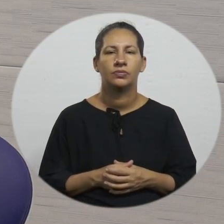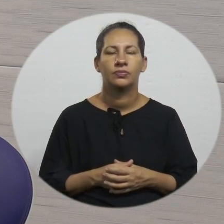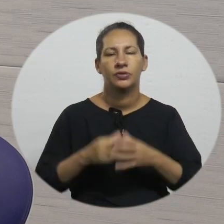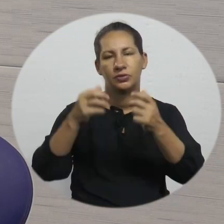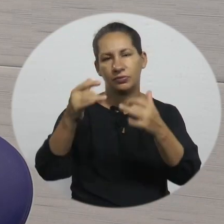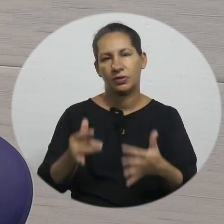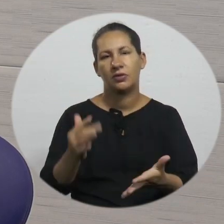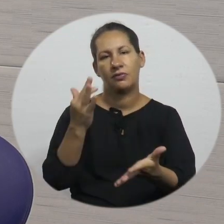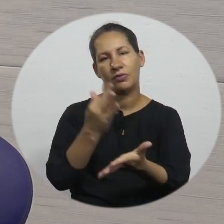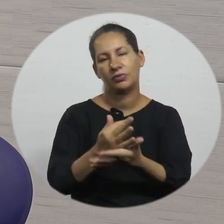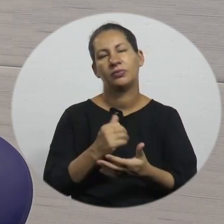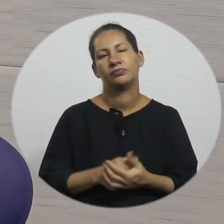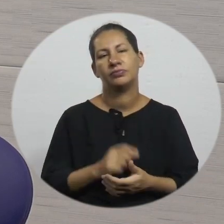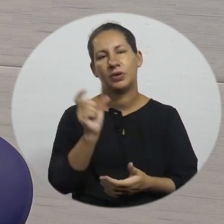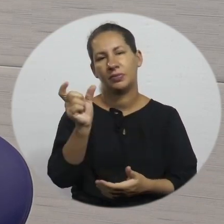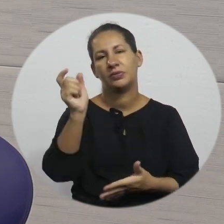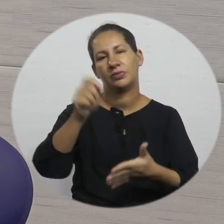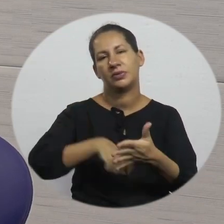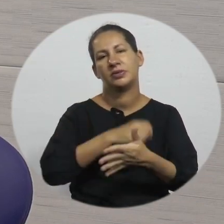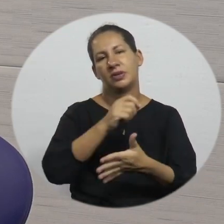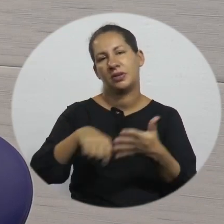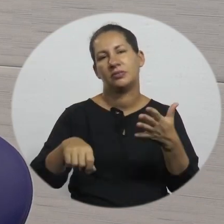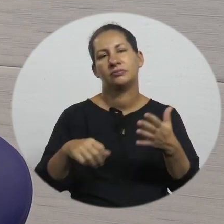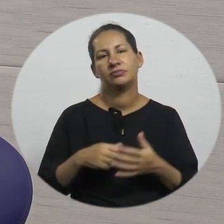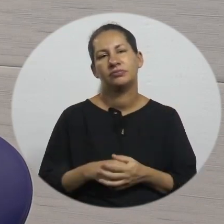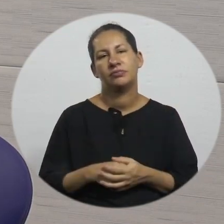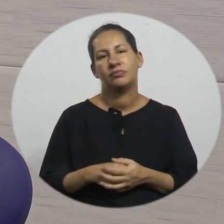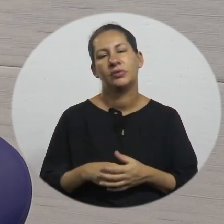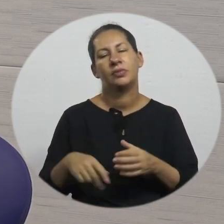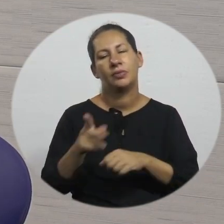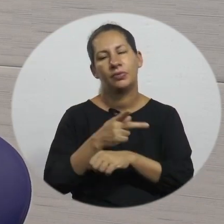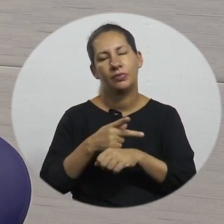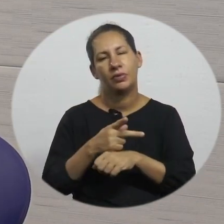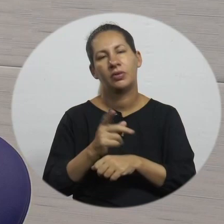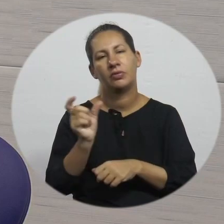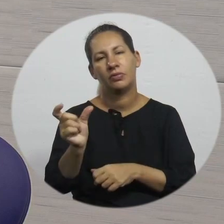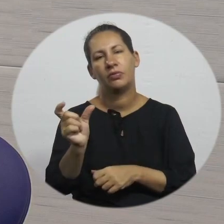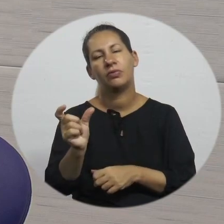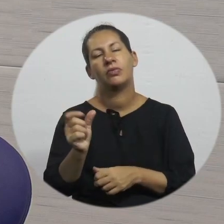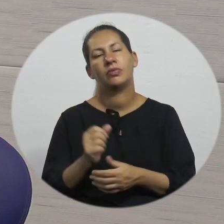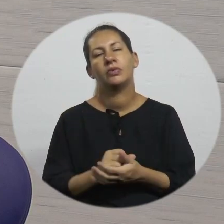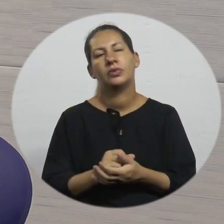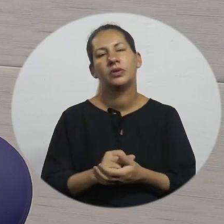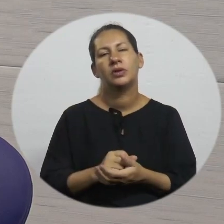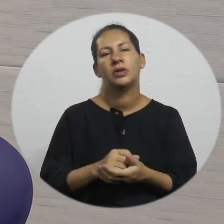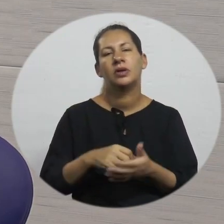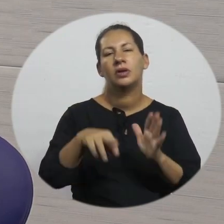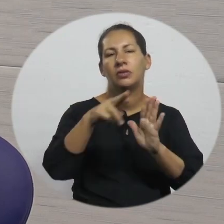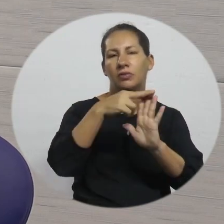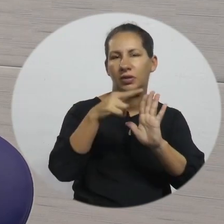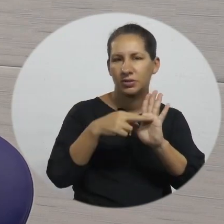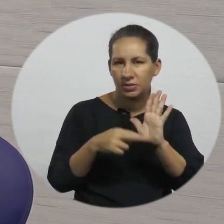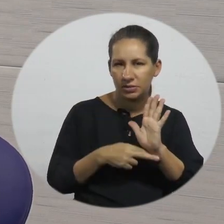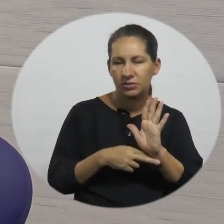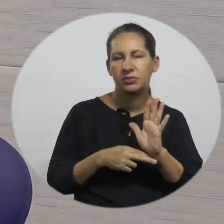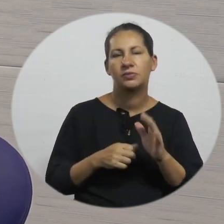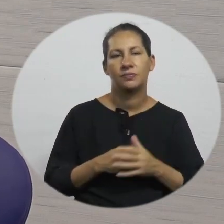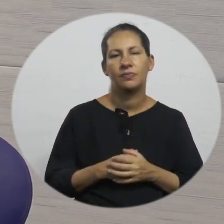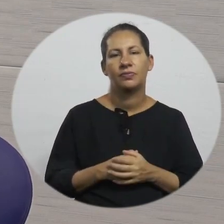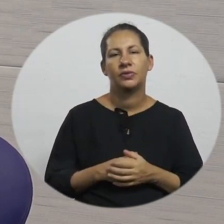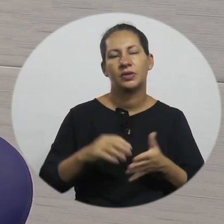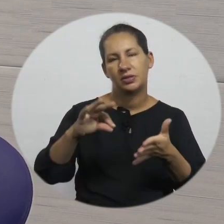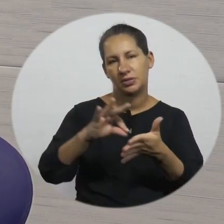sem votar e sem justificar, automaticamente o título é cancelado. Então ele tem como procurar o cartório eleitoral para fazer a reativação, né,